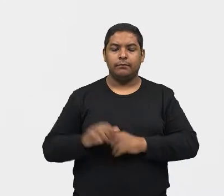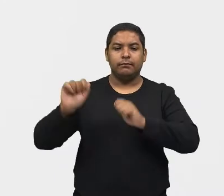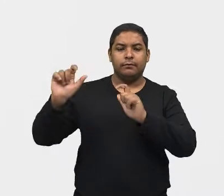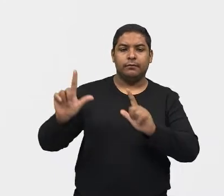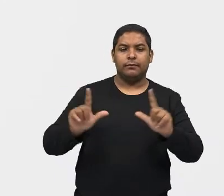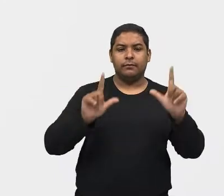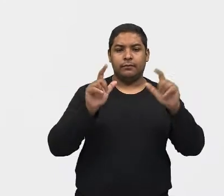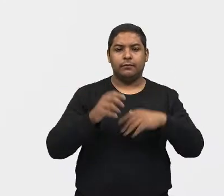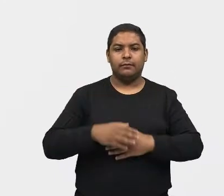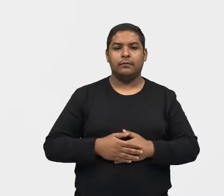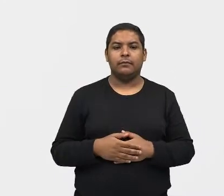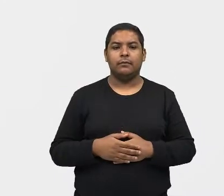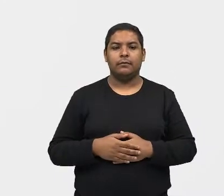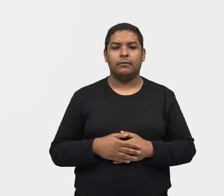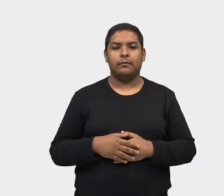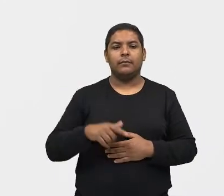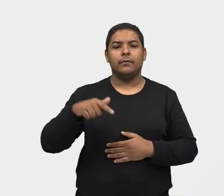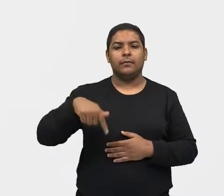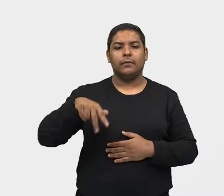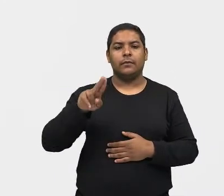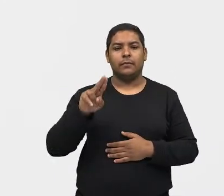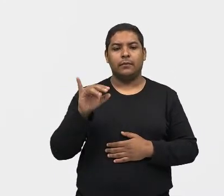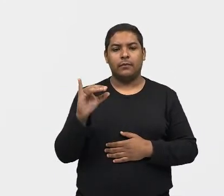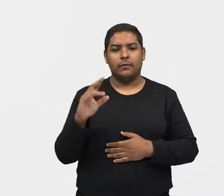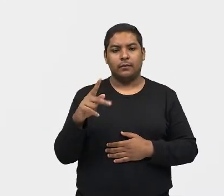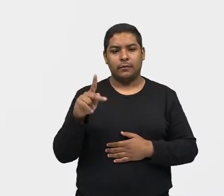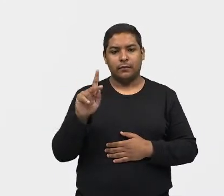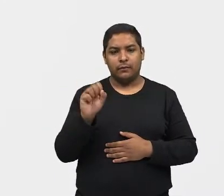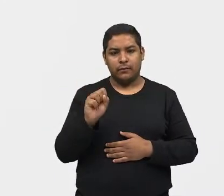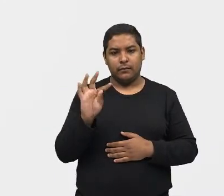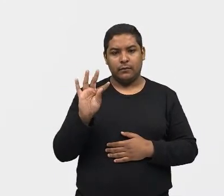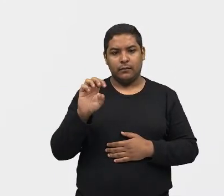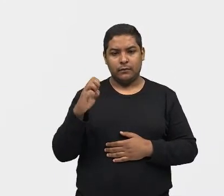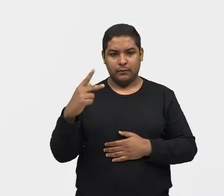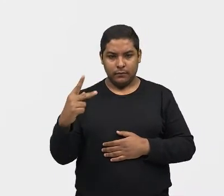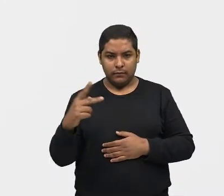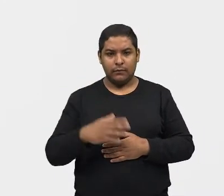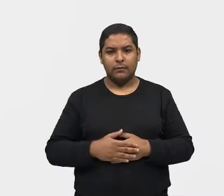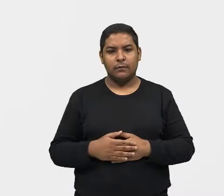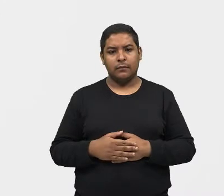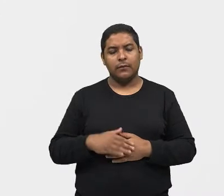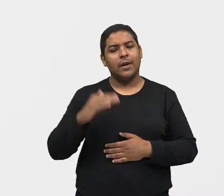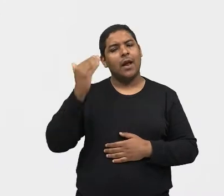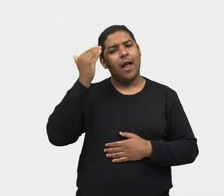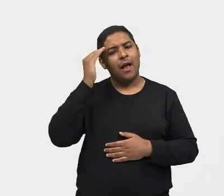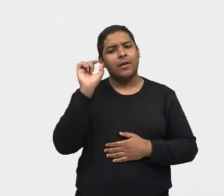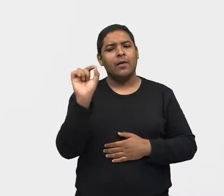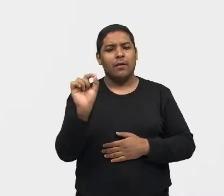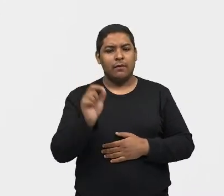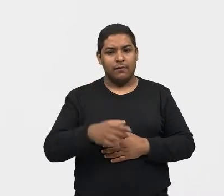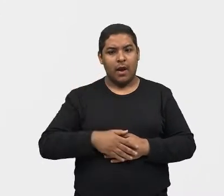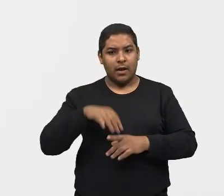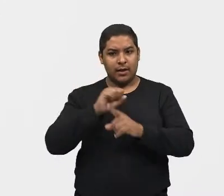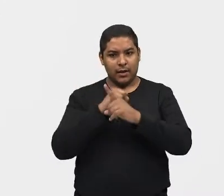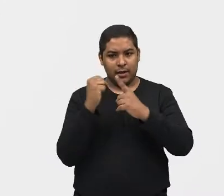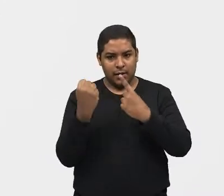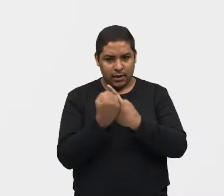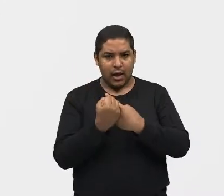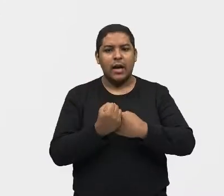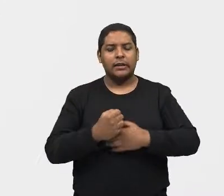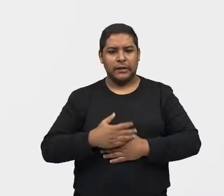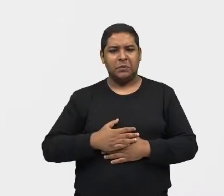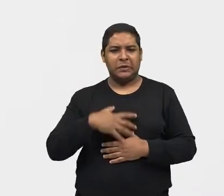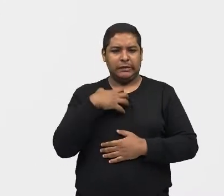ver? Quick Step. Embora o Quick Step foi inicialmente considerado uma dança social